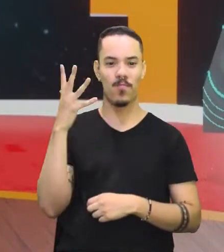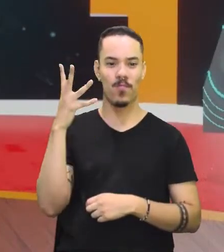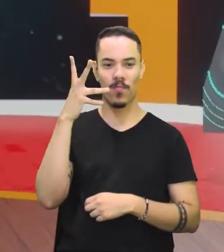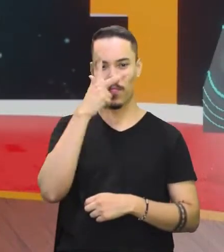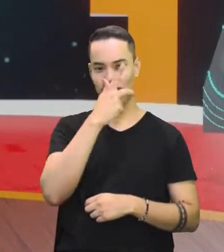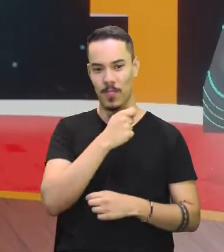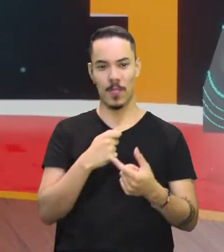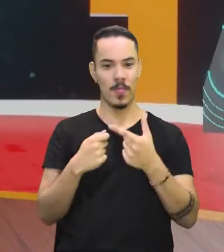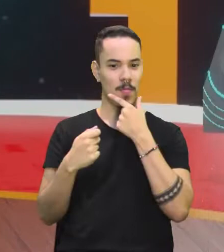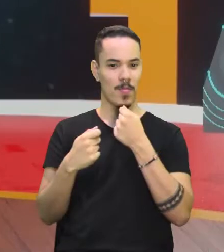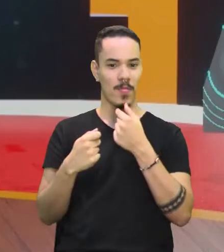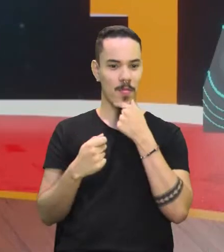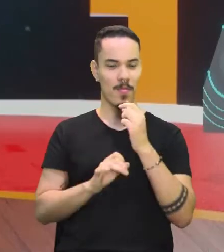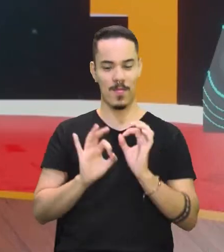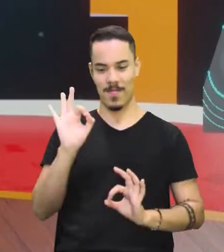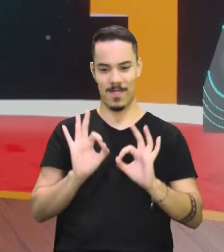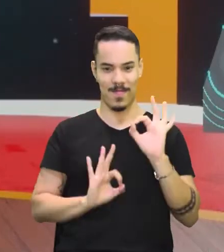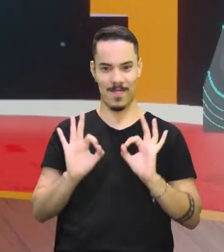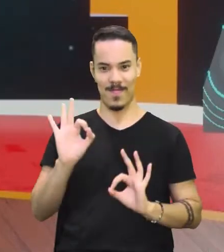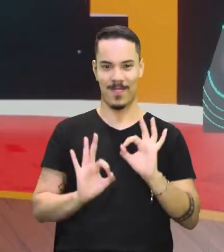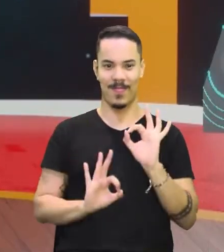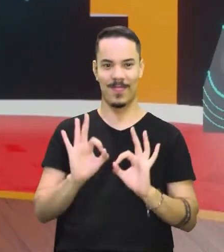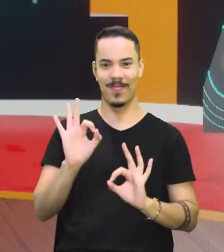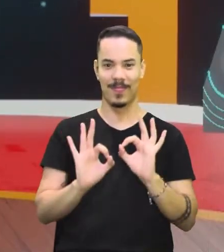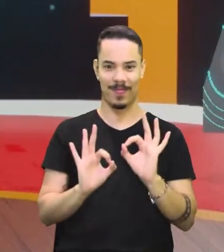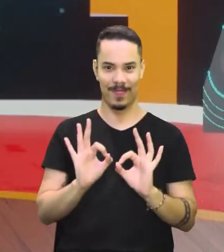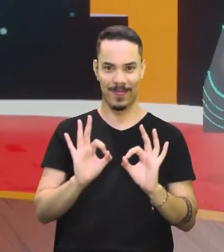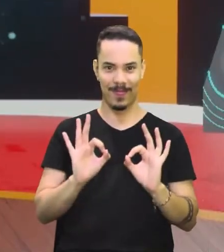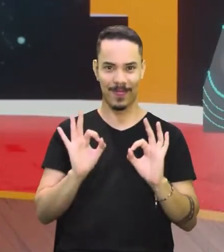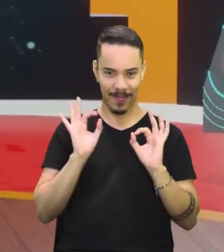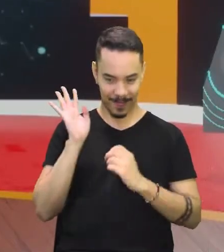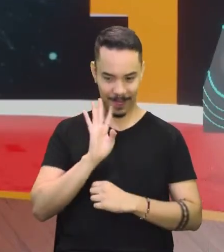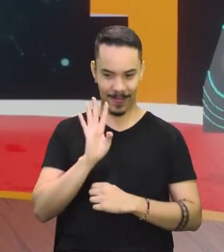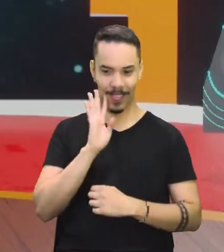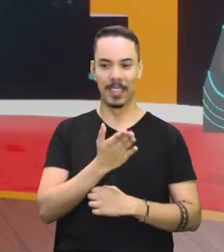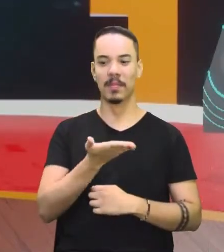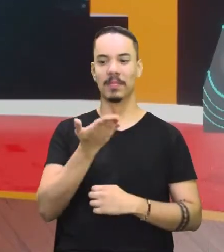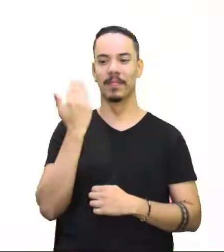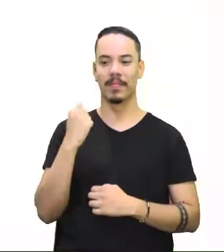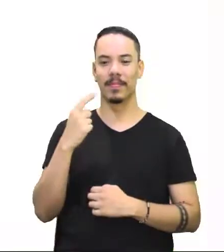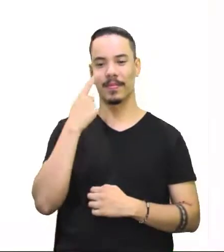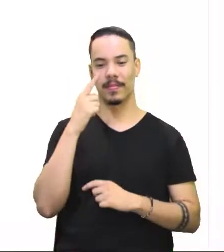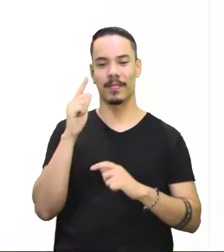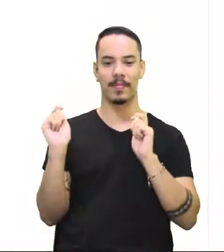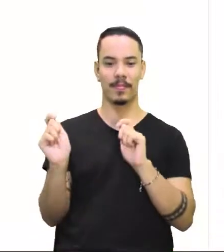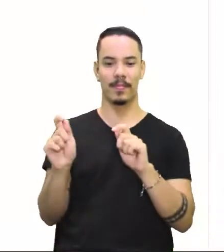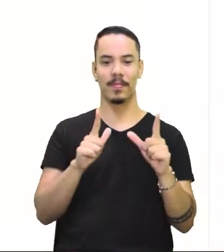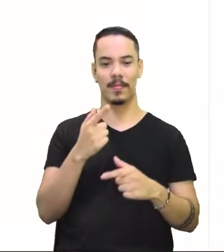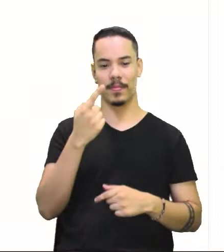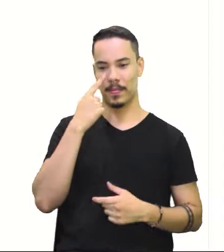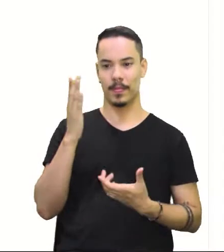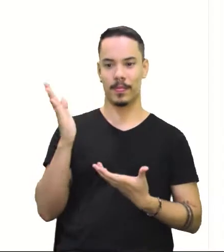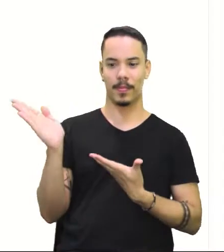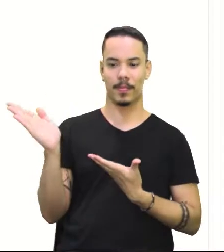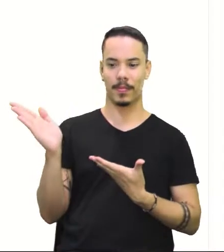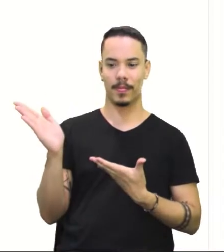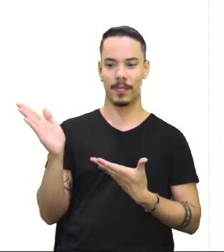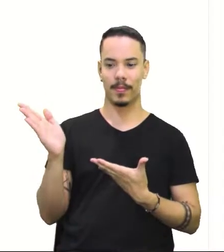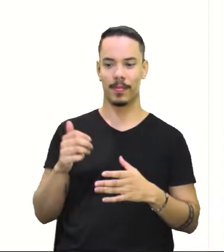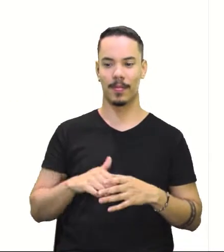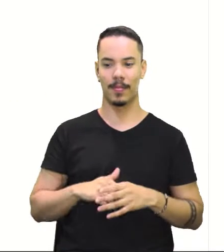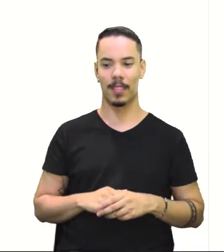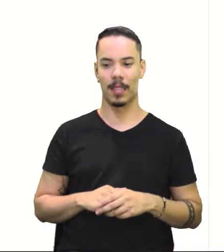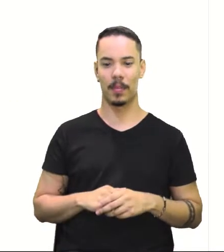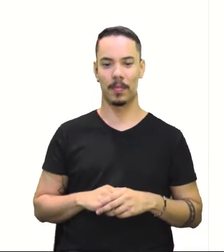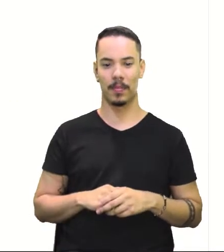meninos ajeitados. É isso aí, legal, né? Vamos na lousa então, que aí dá para mostrar um pouquinho mais de perto a fotinho deles. Olha que